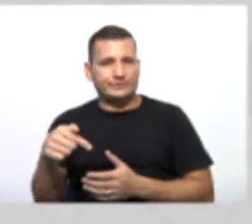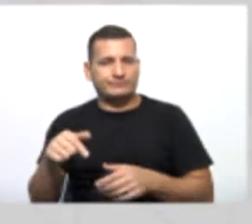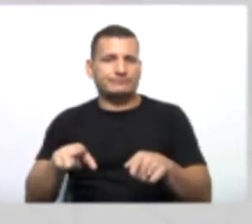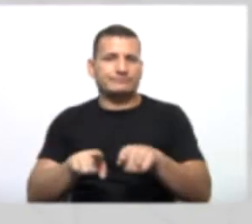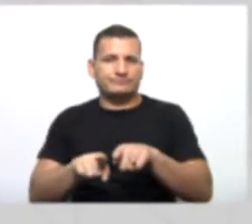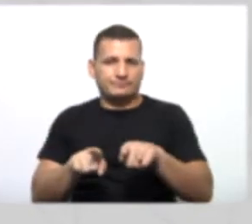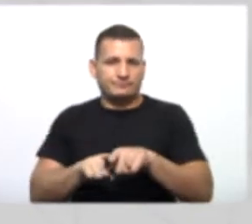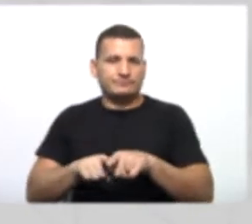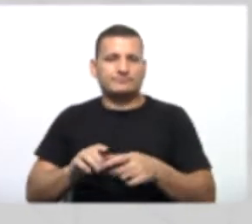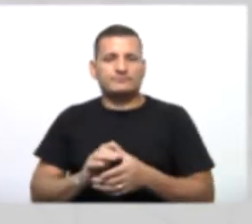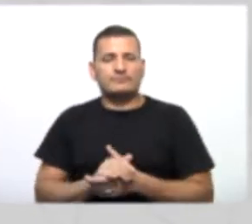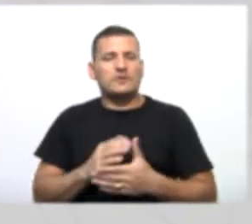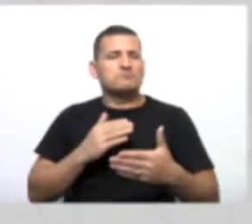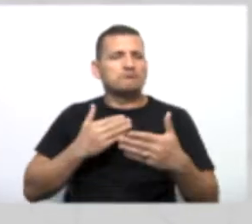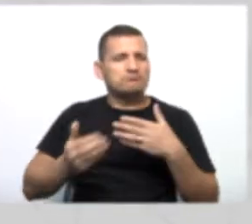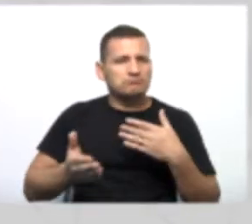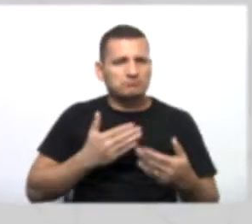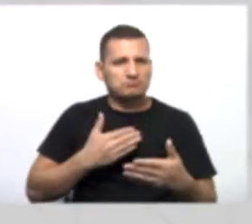só, qualquer